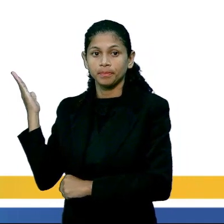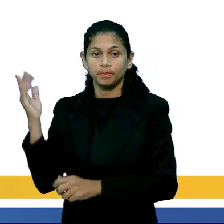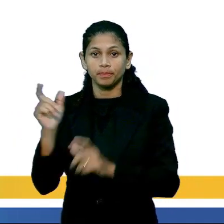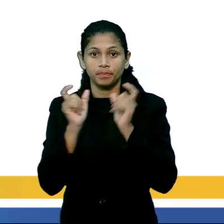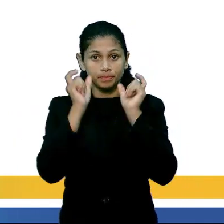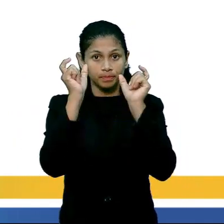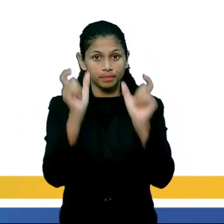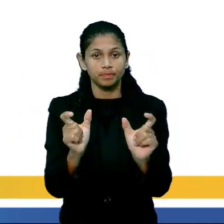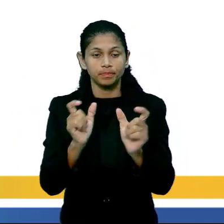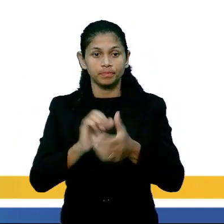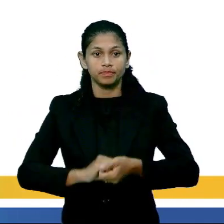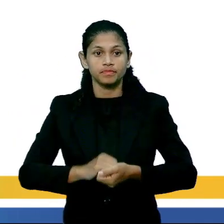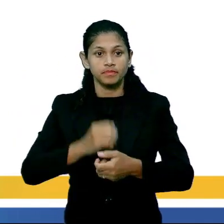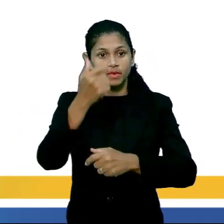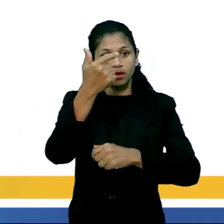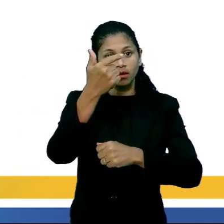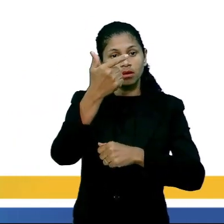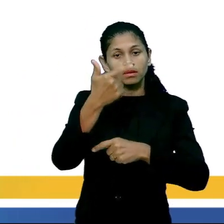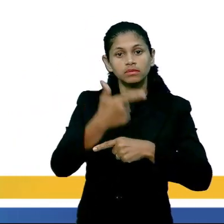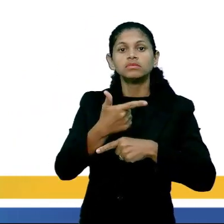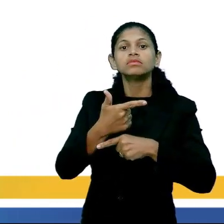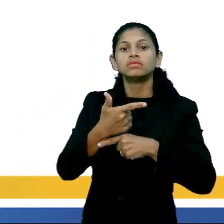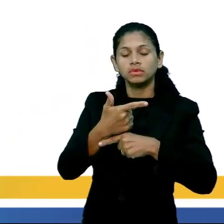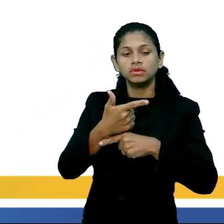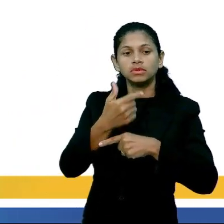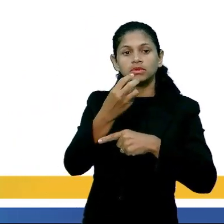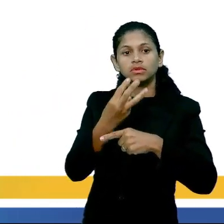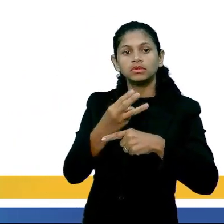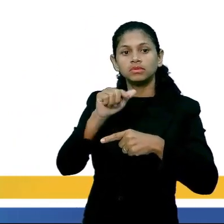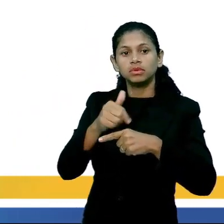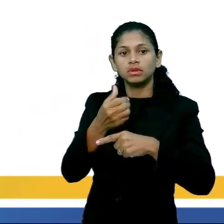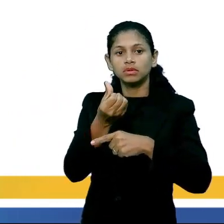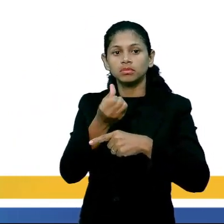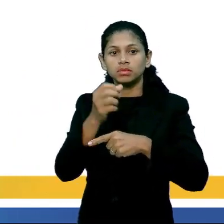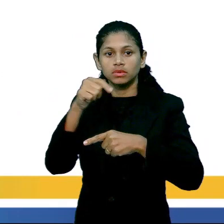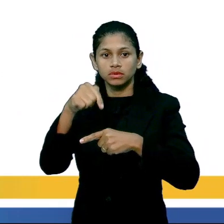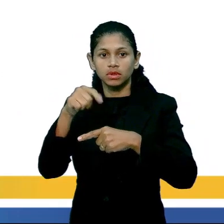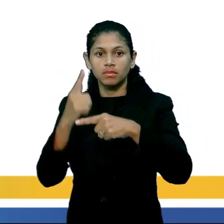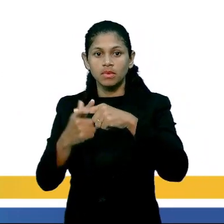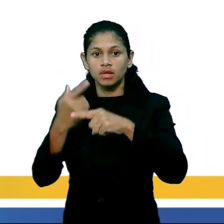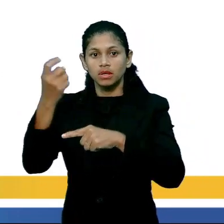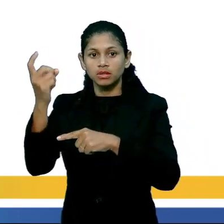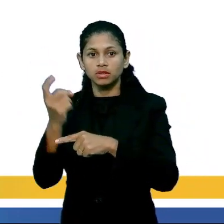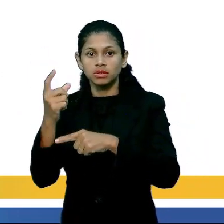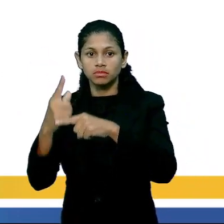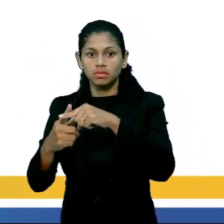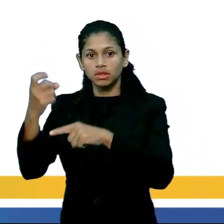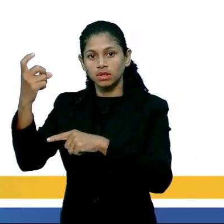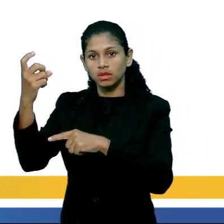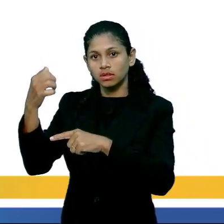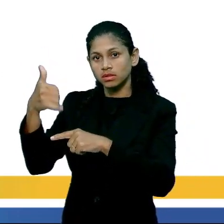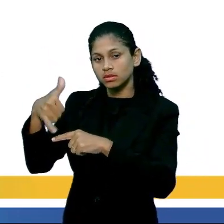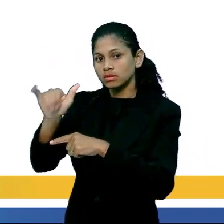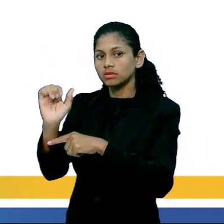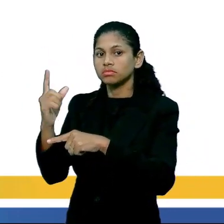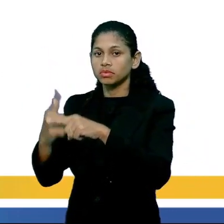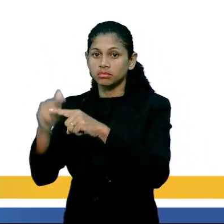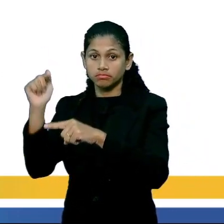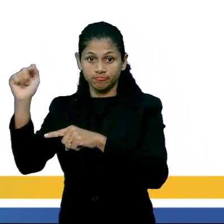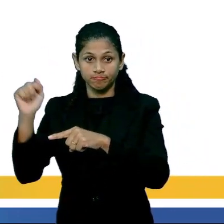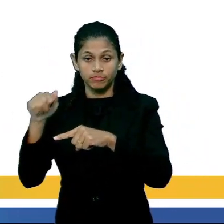Observe aí 23,67 + x + y + z dividido para 15